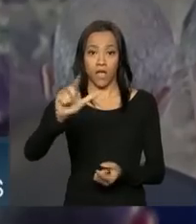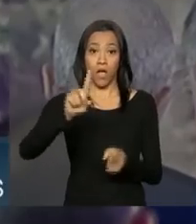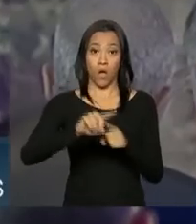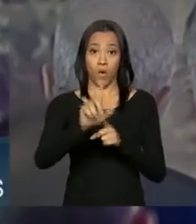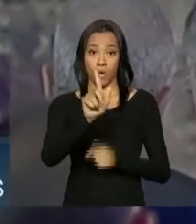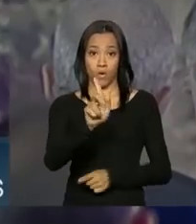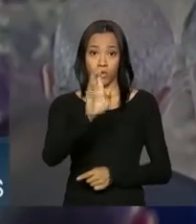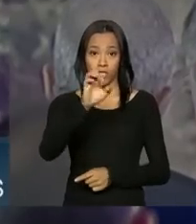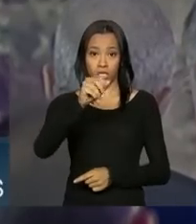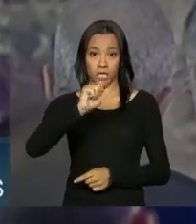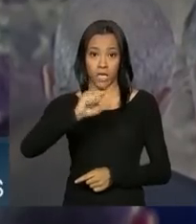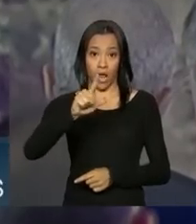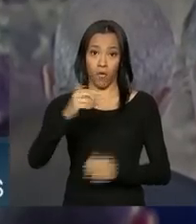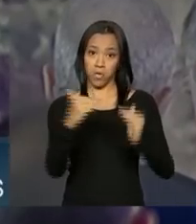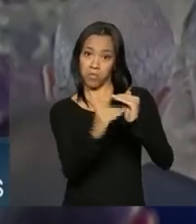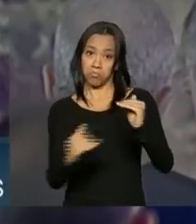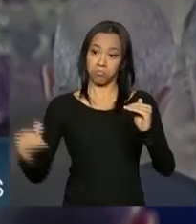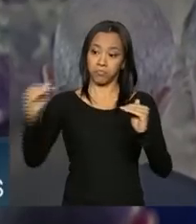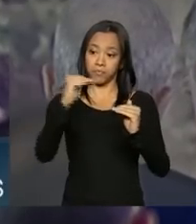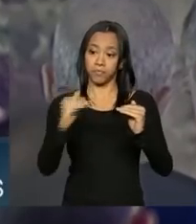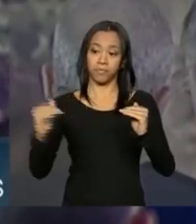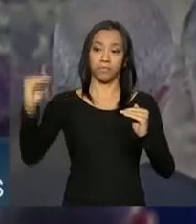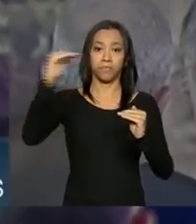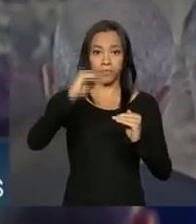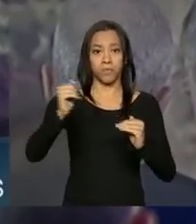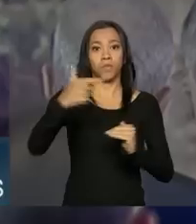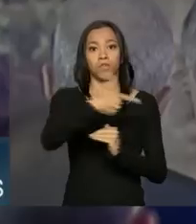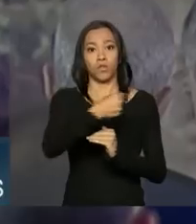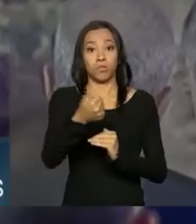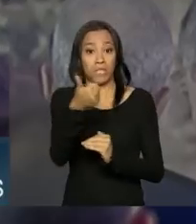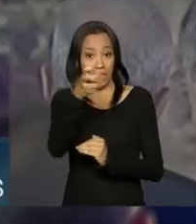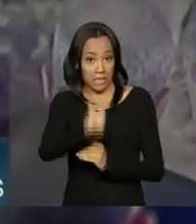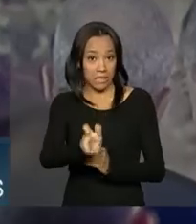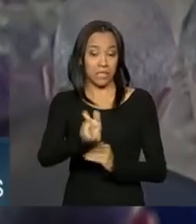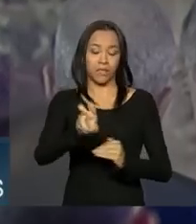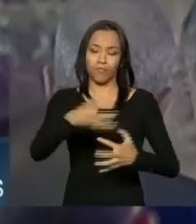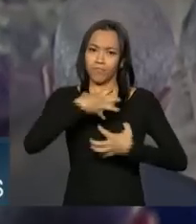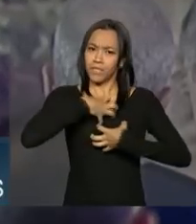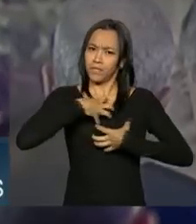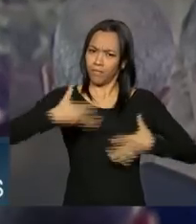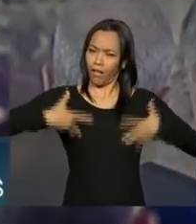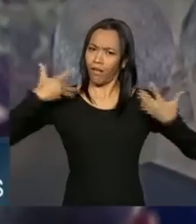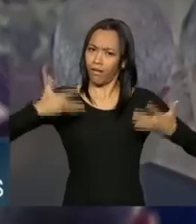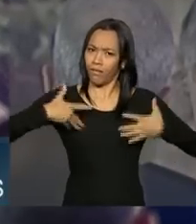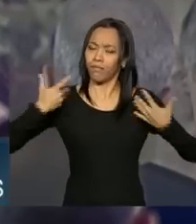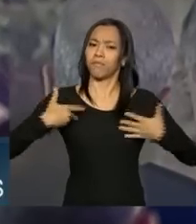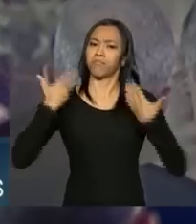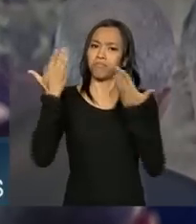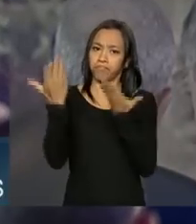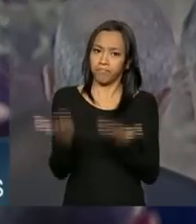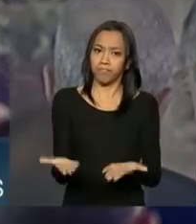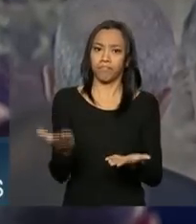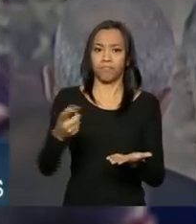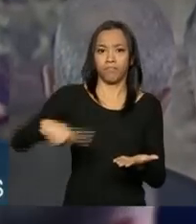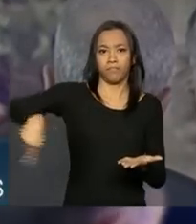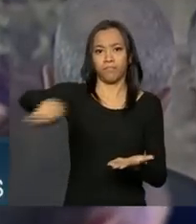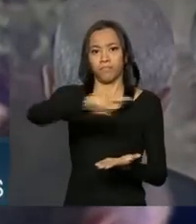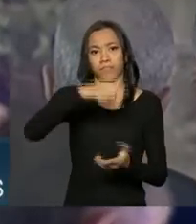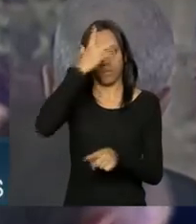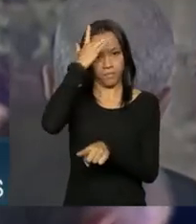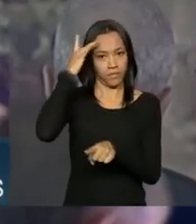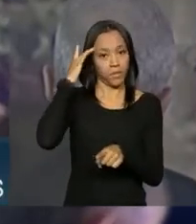2015. Congratulo-me com os senhores pela promoção, felicitando também